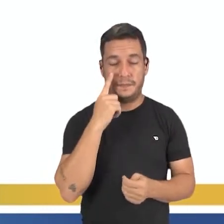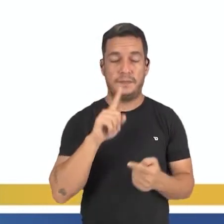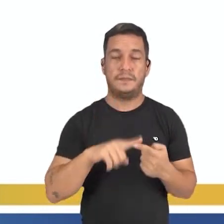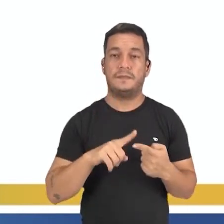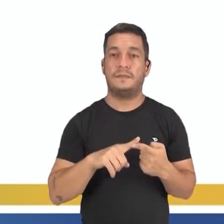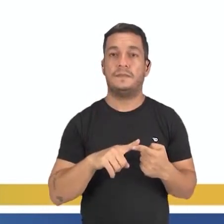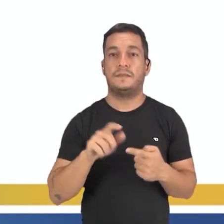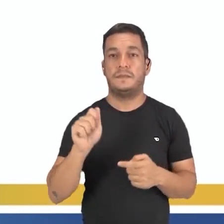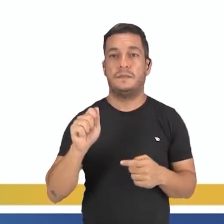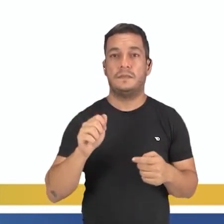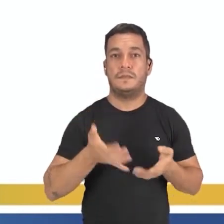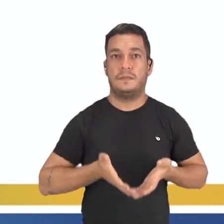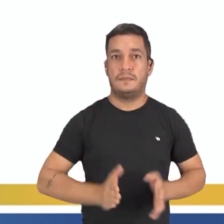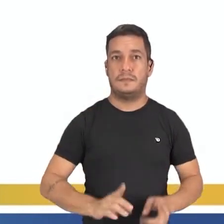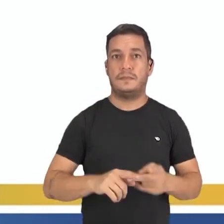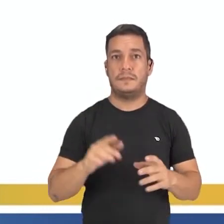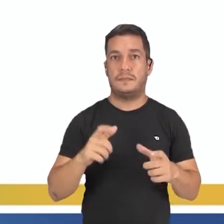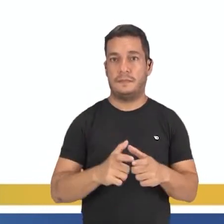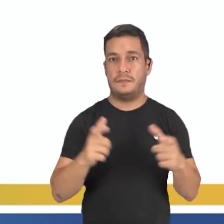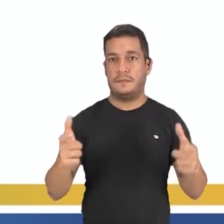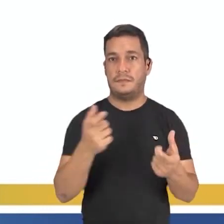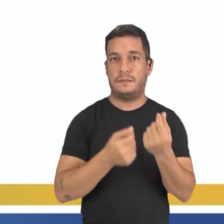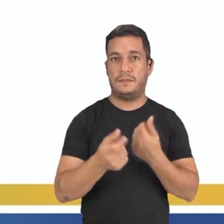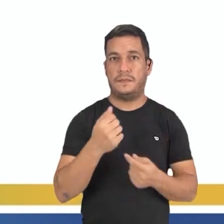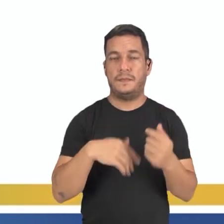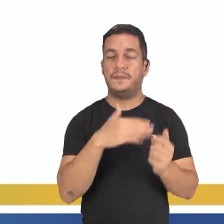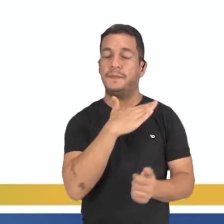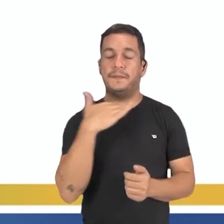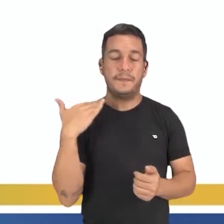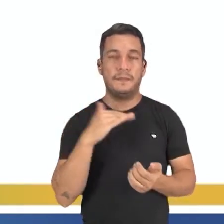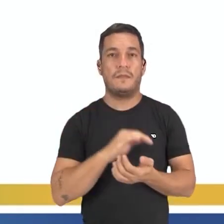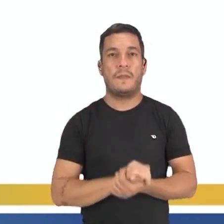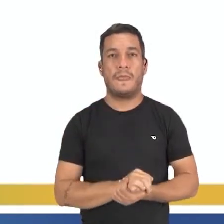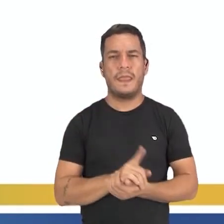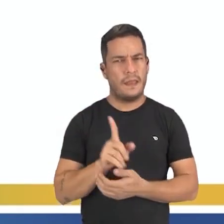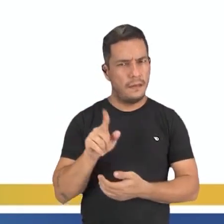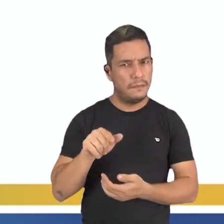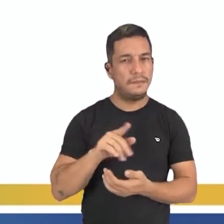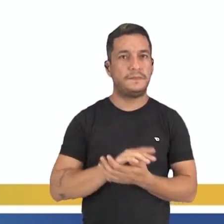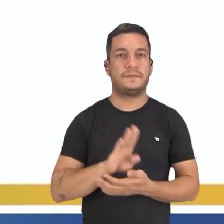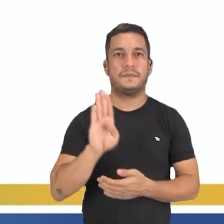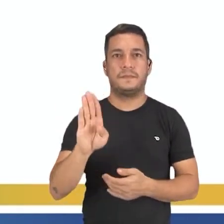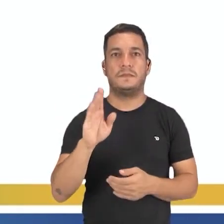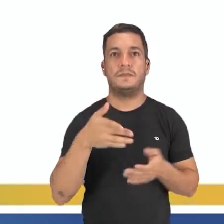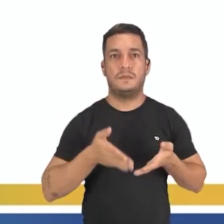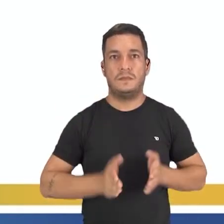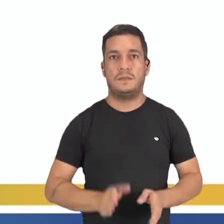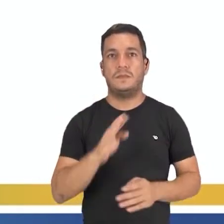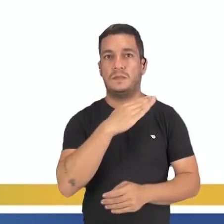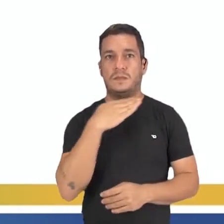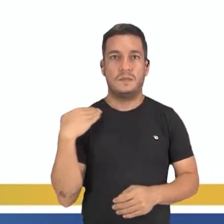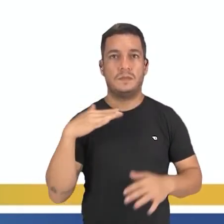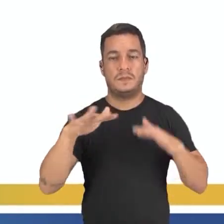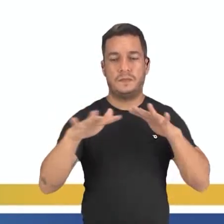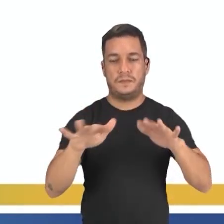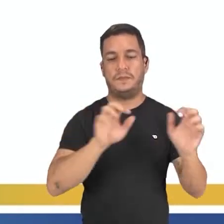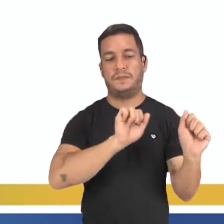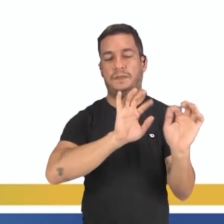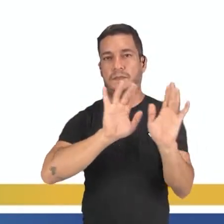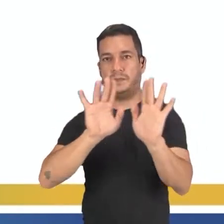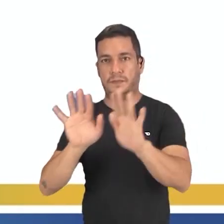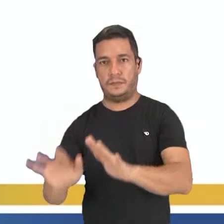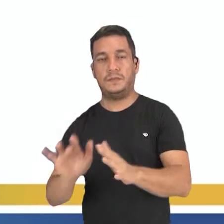A. Natalidade, crescimento econômico e mortalidade? Seria isso? Letra B, natalidade, mortalidade